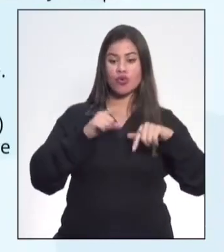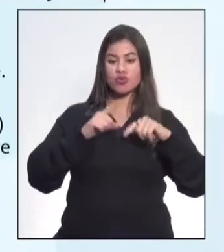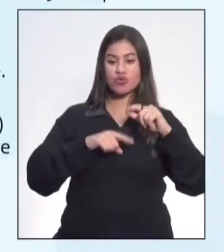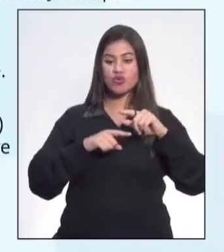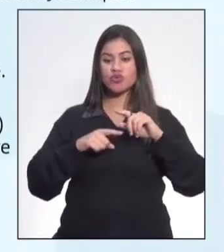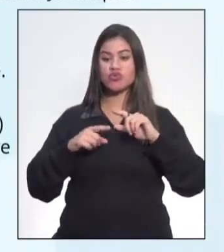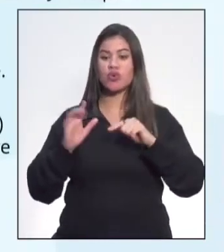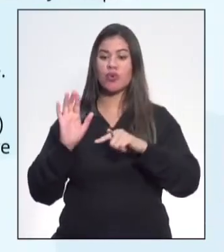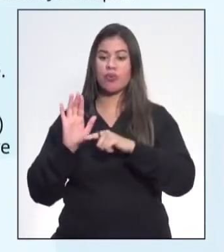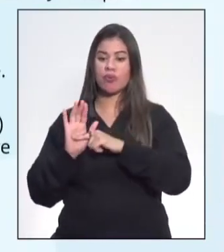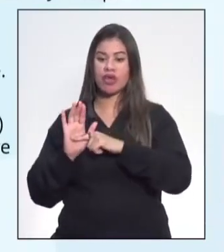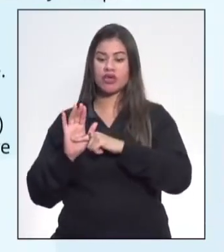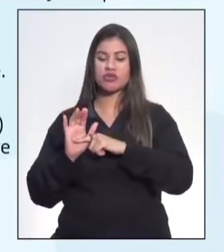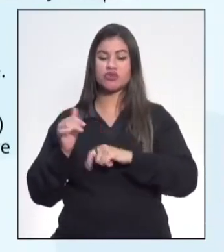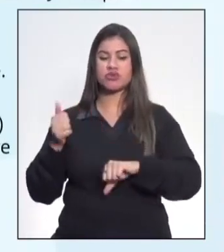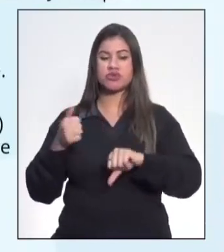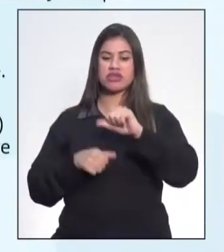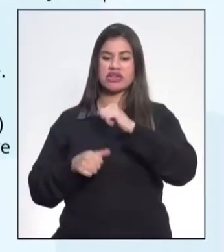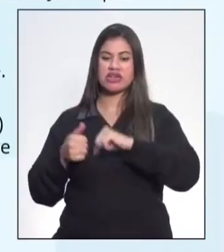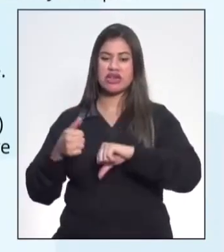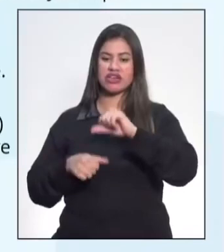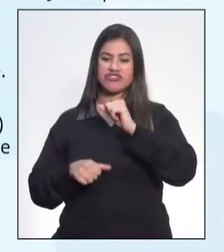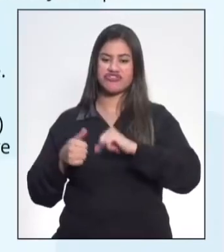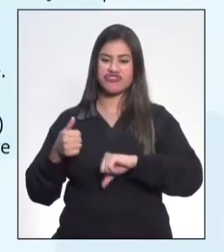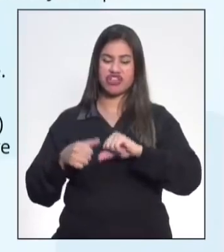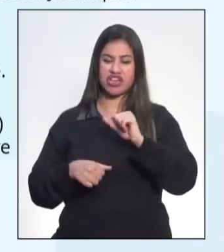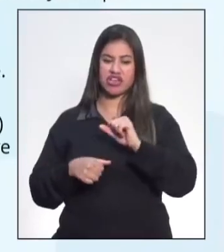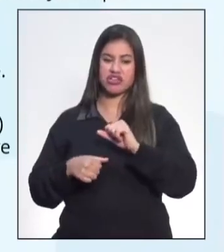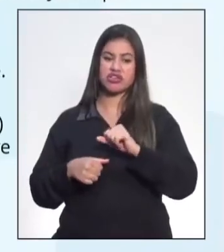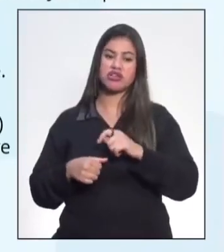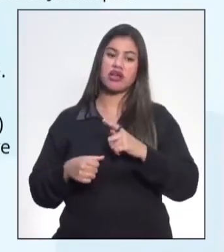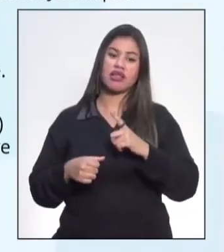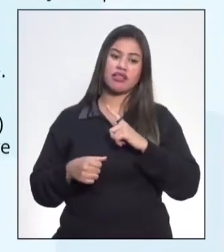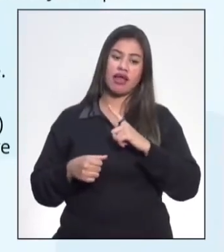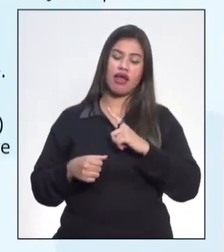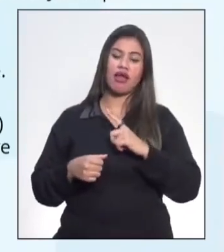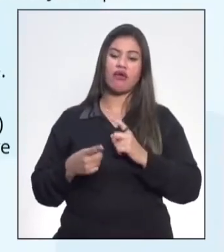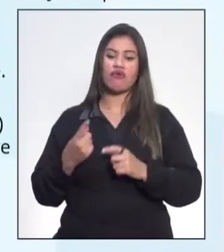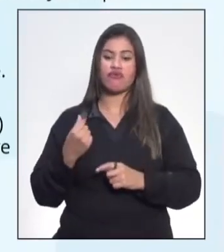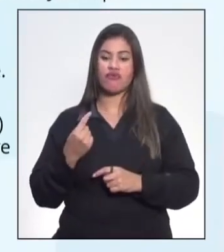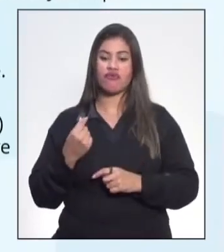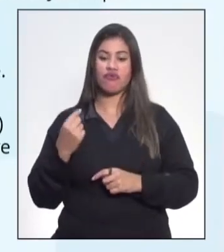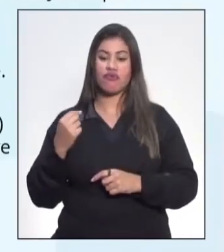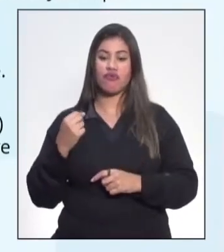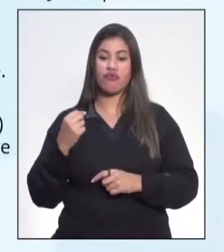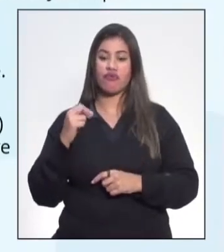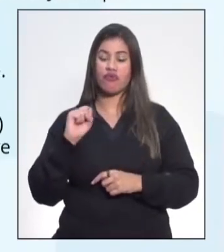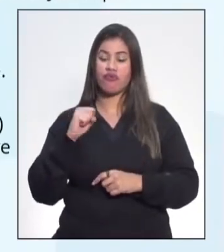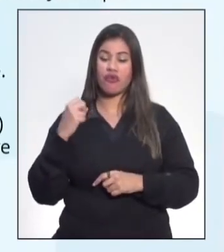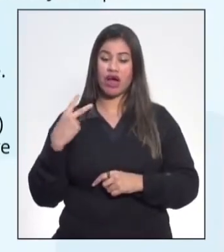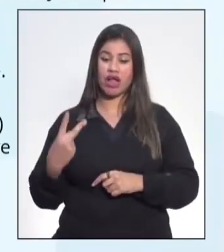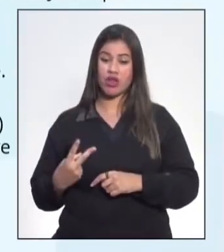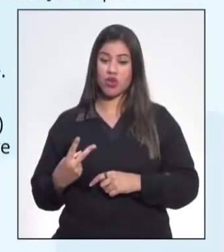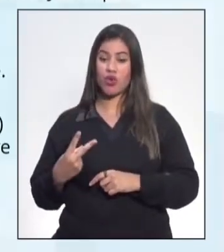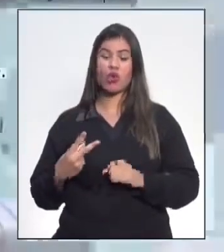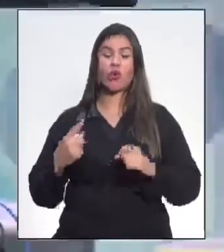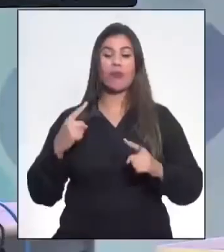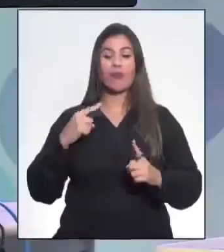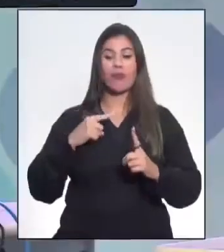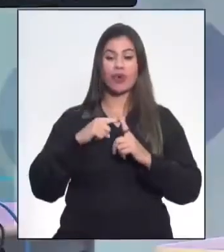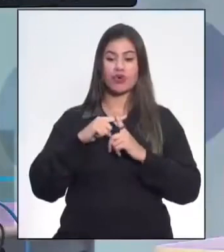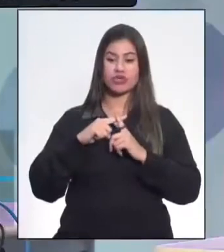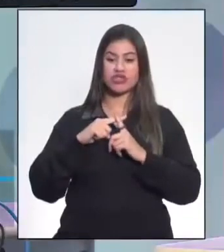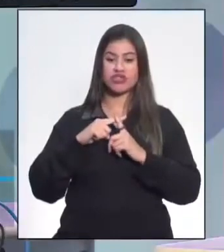o reagente tem um valor positivo, se ele é maior, quando eu coloco, né, faço